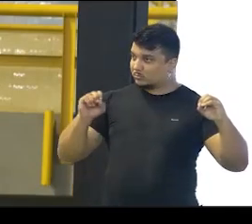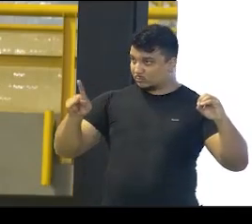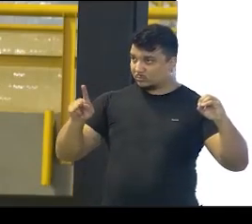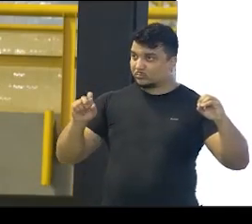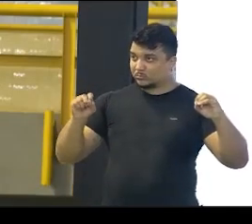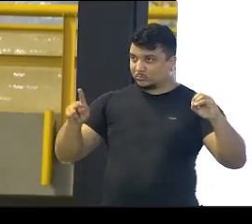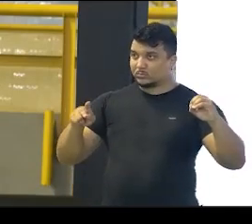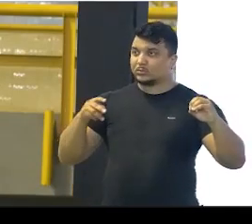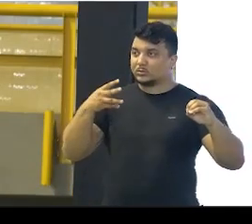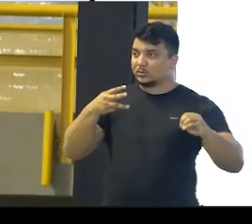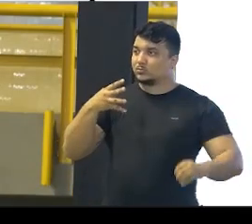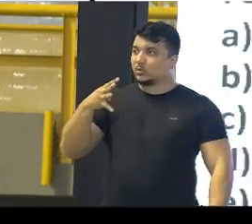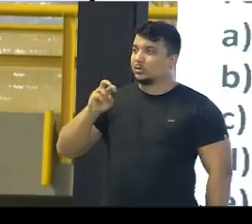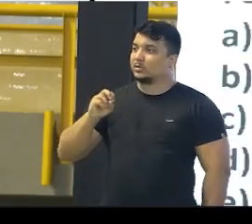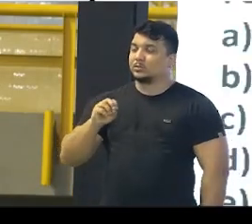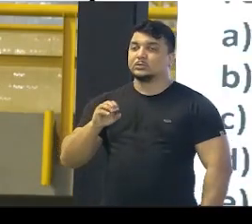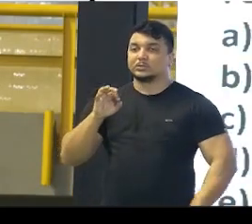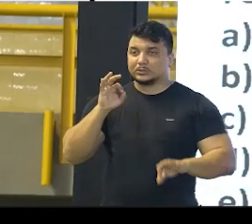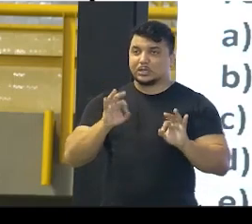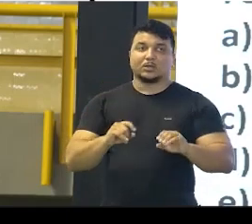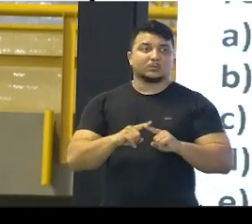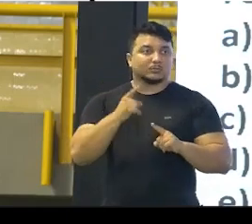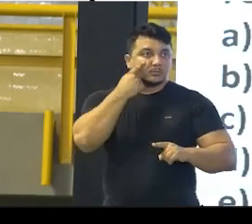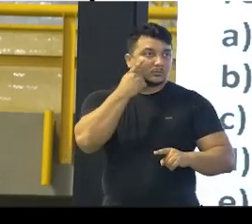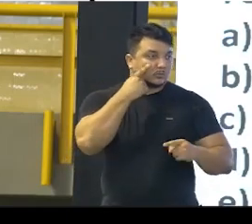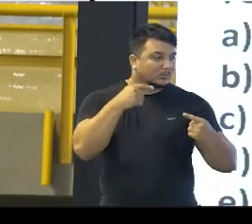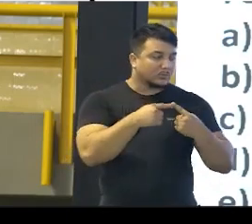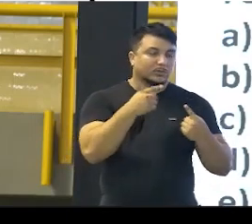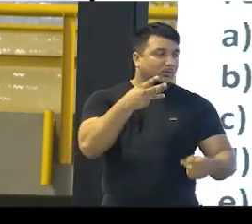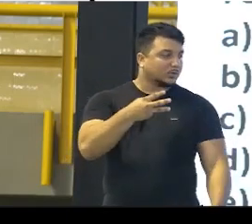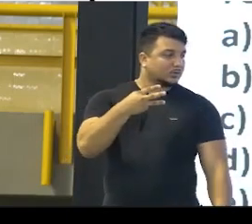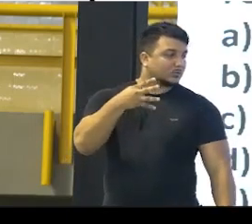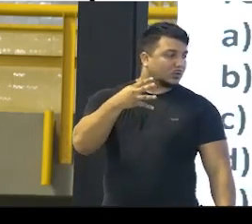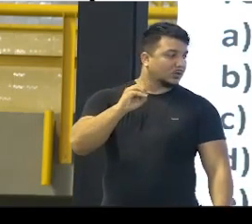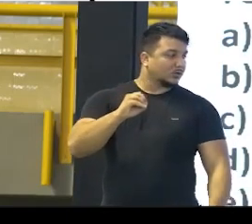60, já dá quanto? 80 mais 60,